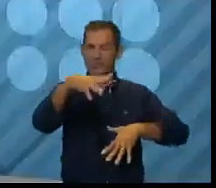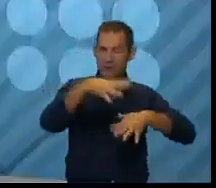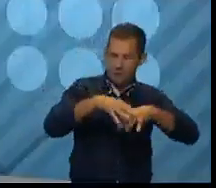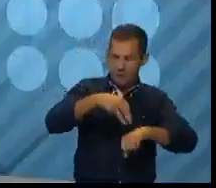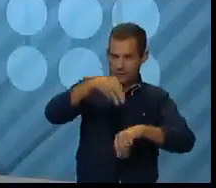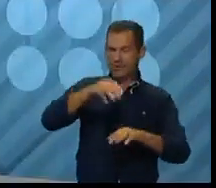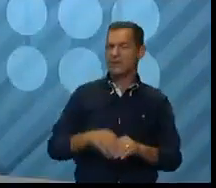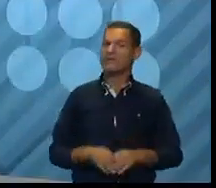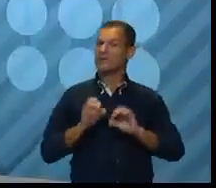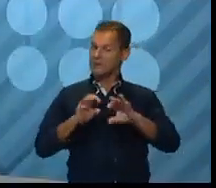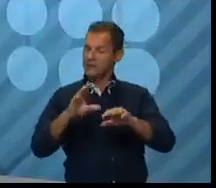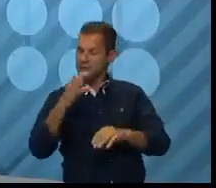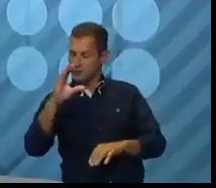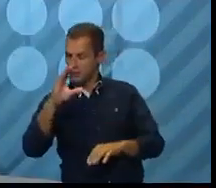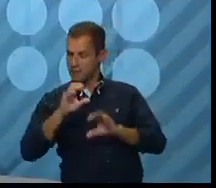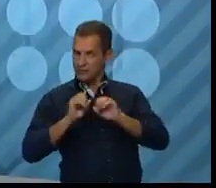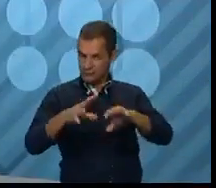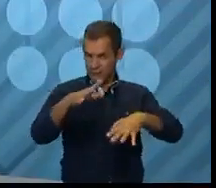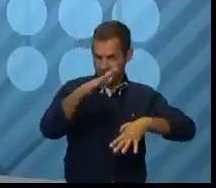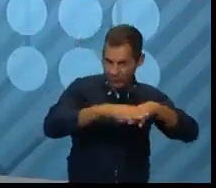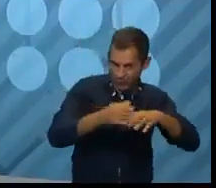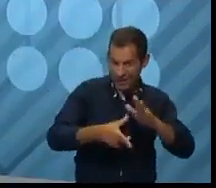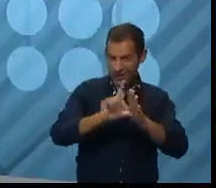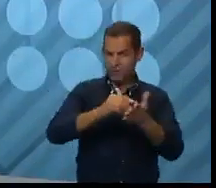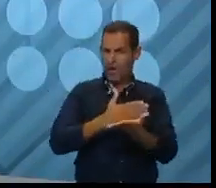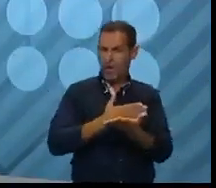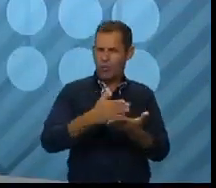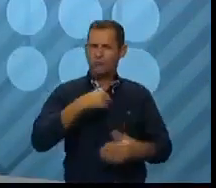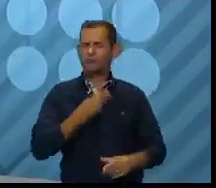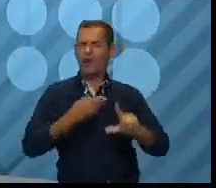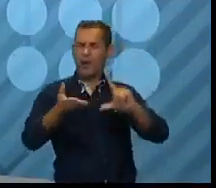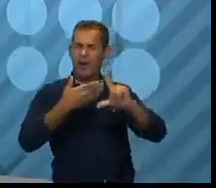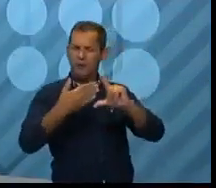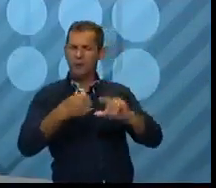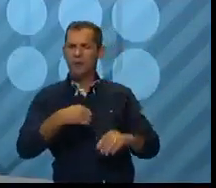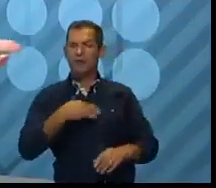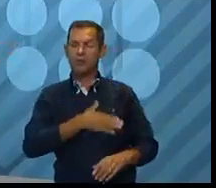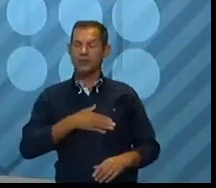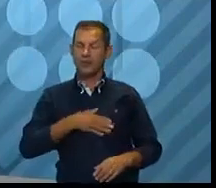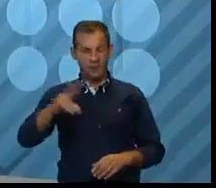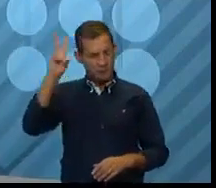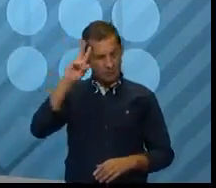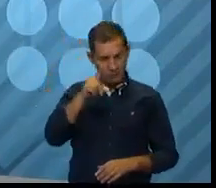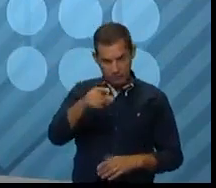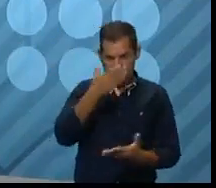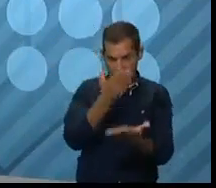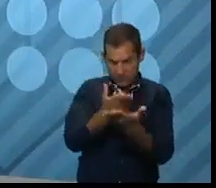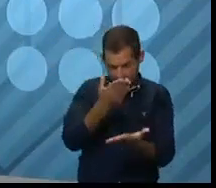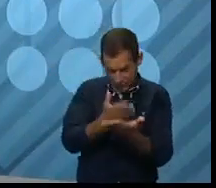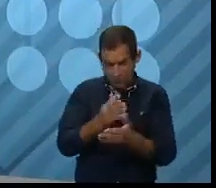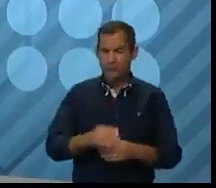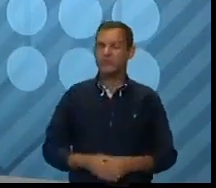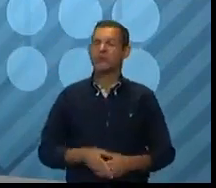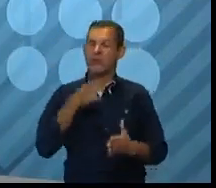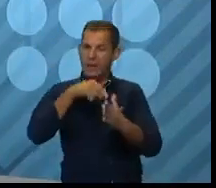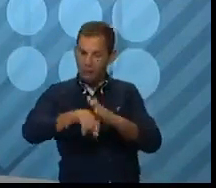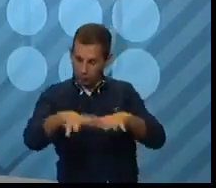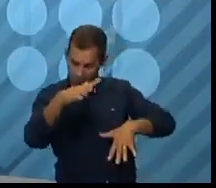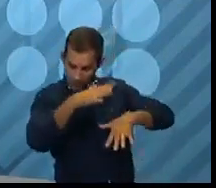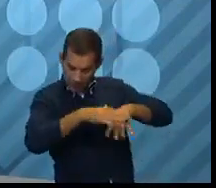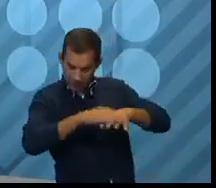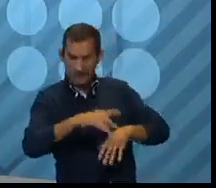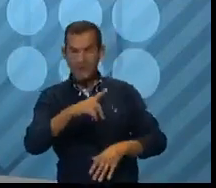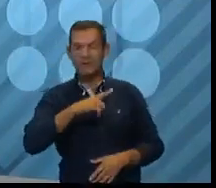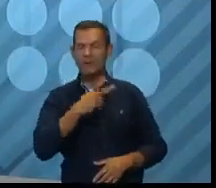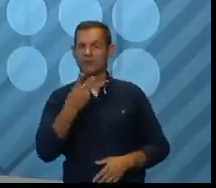de Ciências e Educação Matemática. Antes de darmos início à nossa aula, gostaria de lembrá-los dos estudos continuados em Matemática,